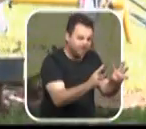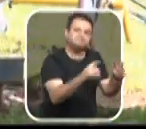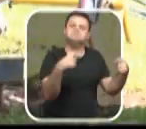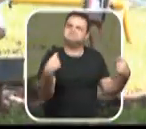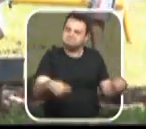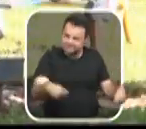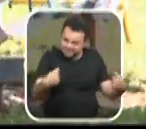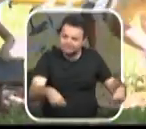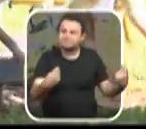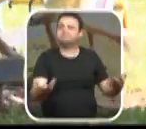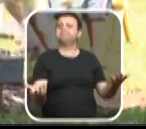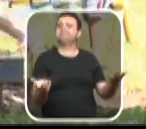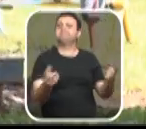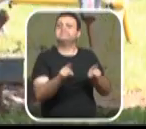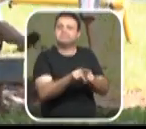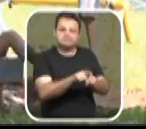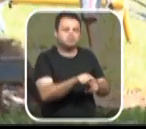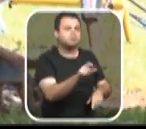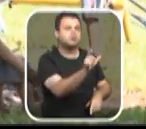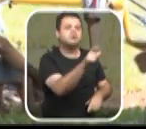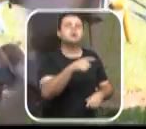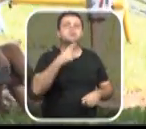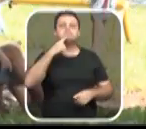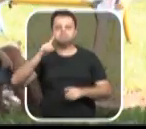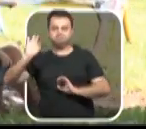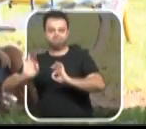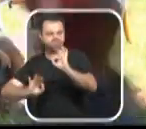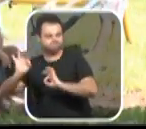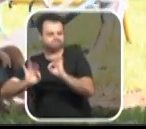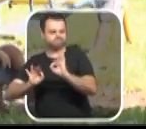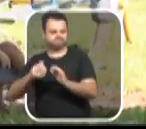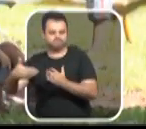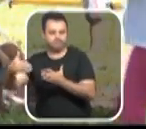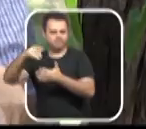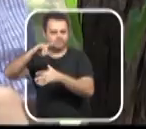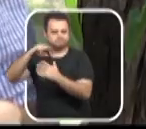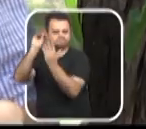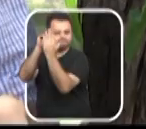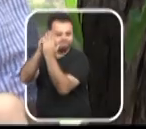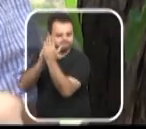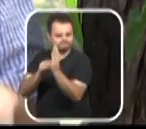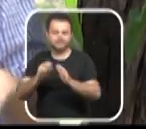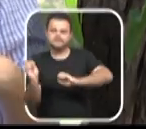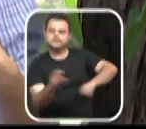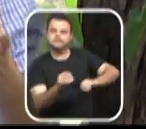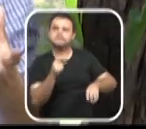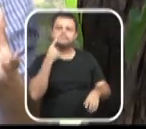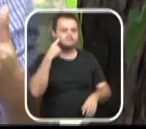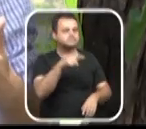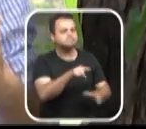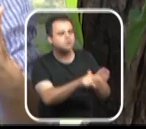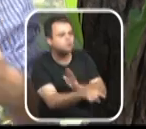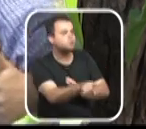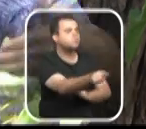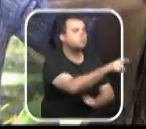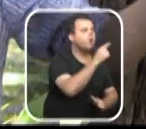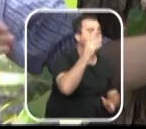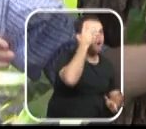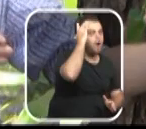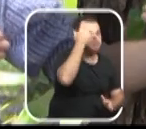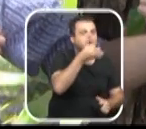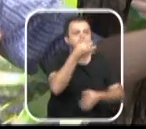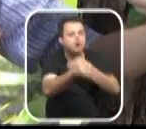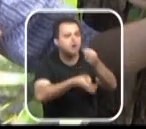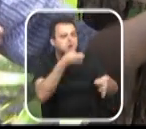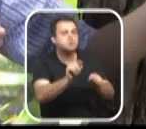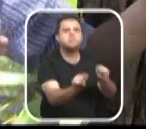considerado, precisa ser o centro do planejamento, né, do planejamento que acontece. E às vezes a escola, quando parte de